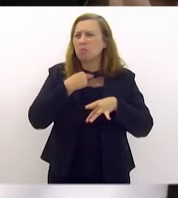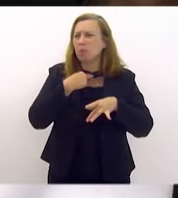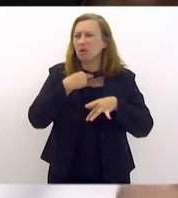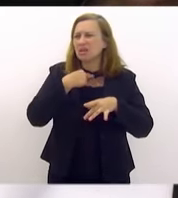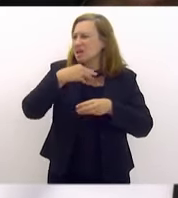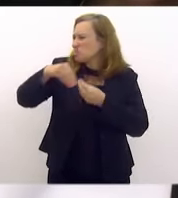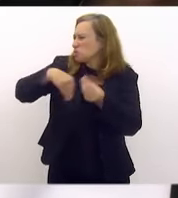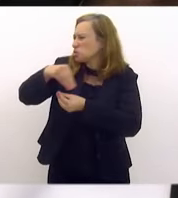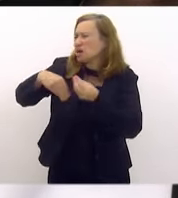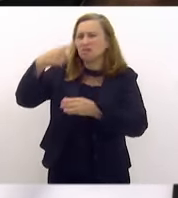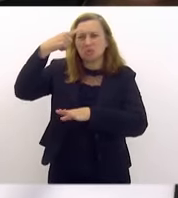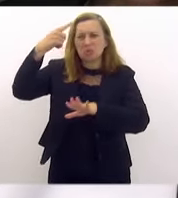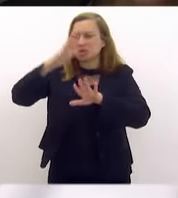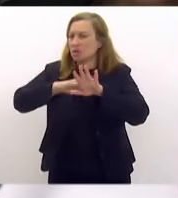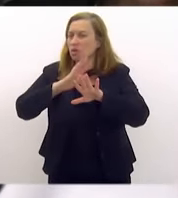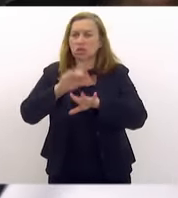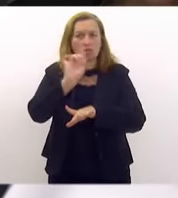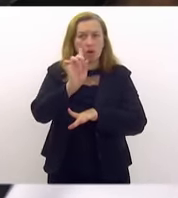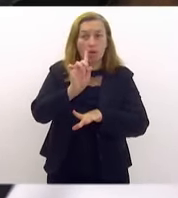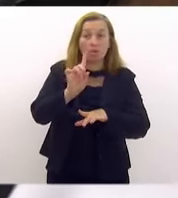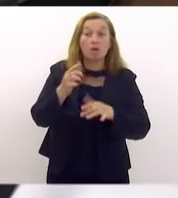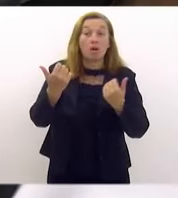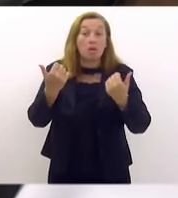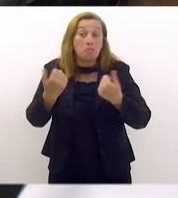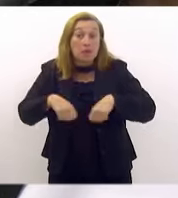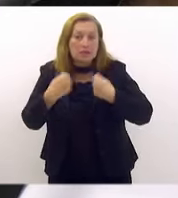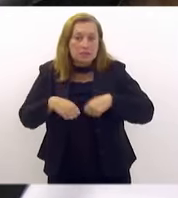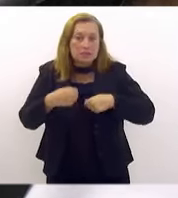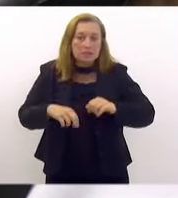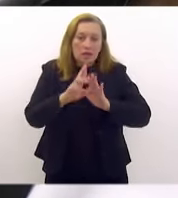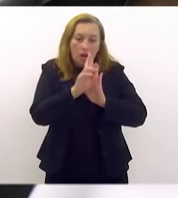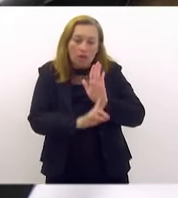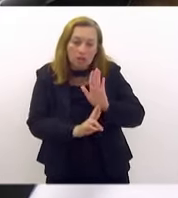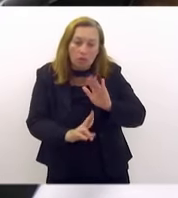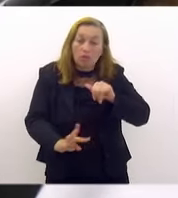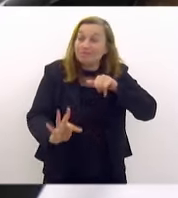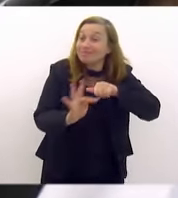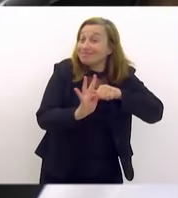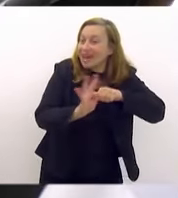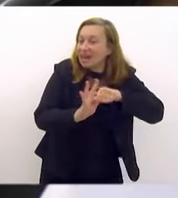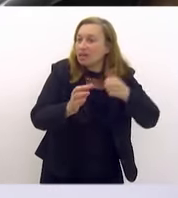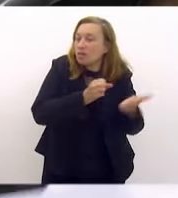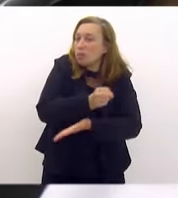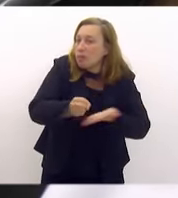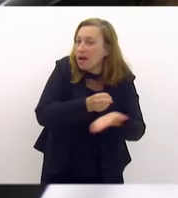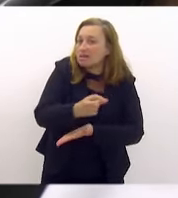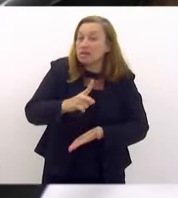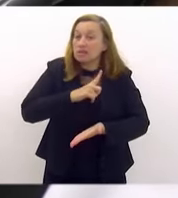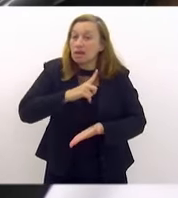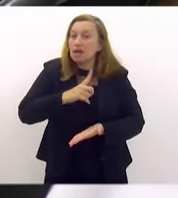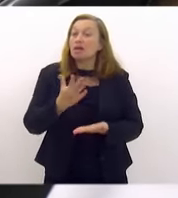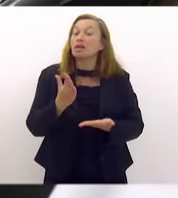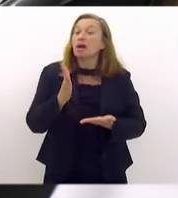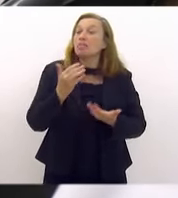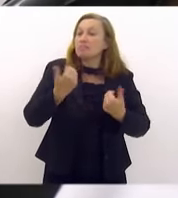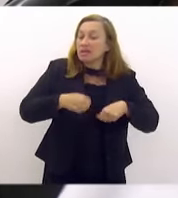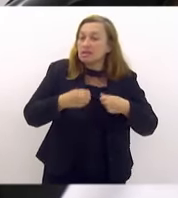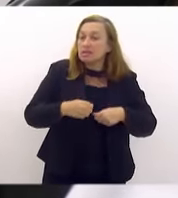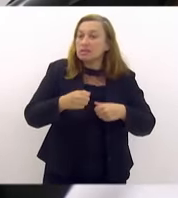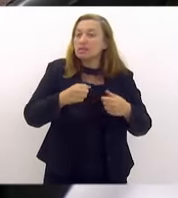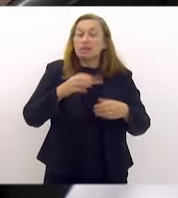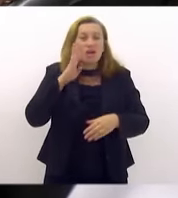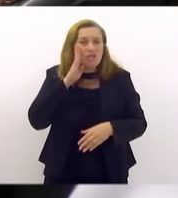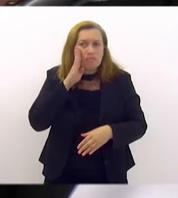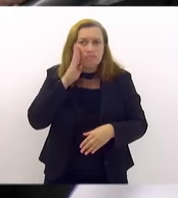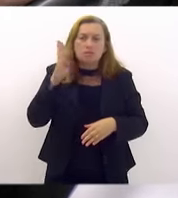para que ele tenha esse caráter técnico ele precisa estar muito bem fundamentado e para que ele esteja muito bem fundamentado é